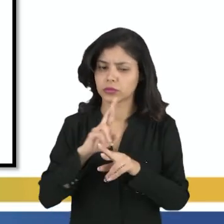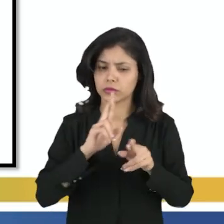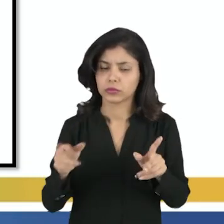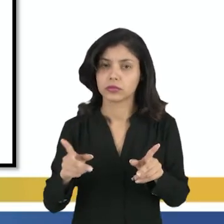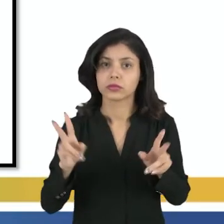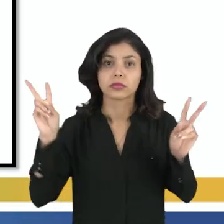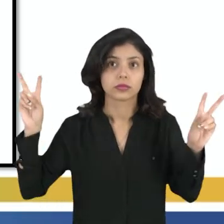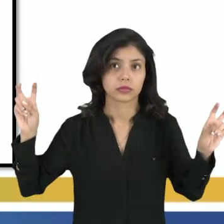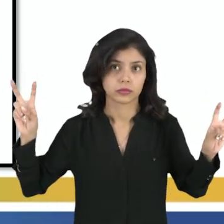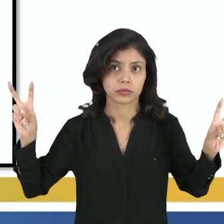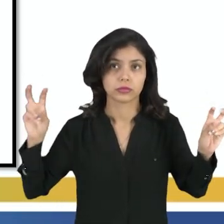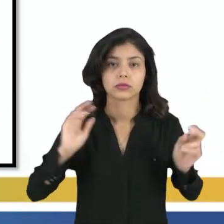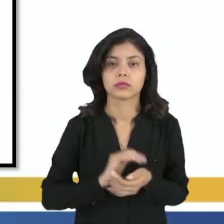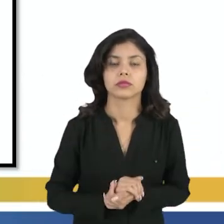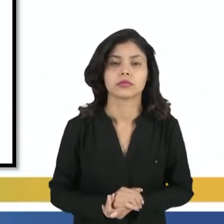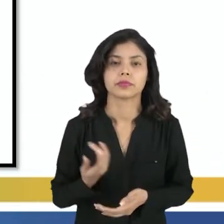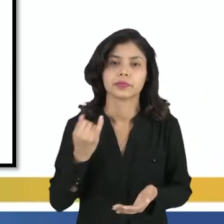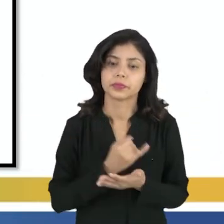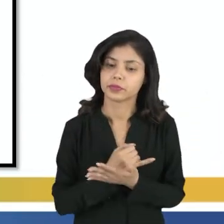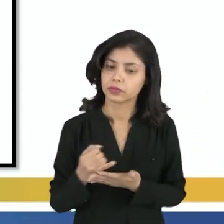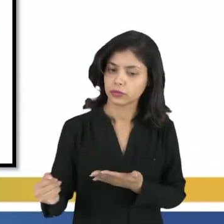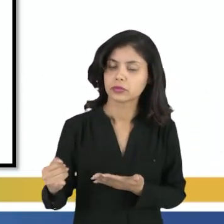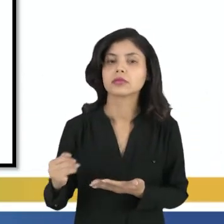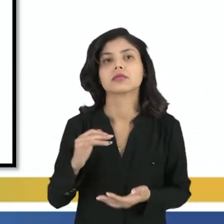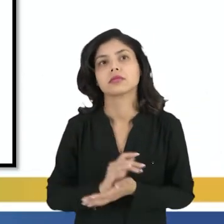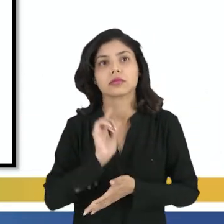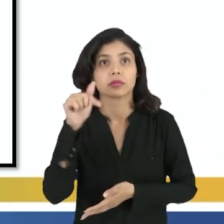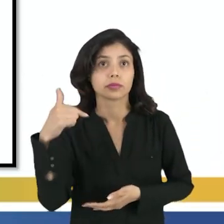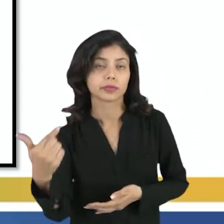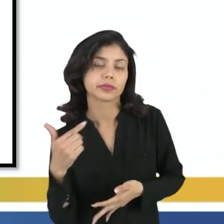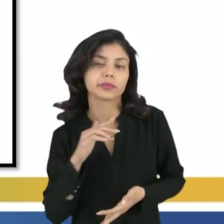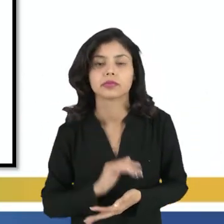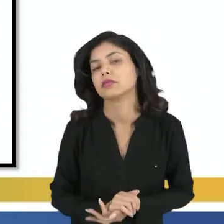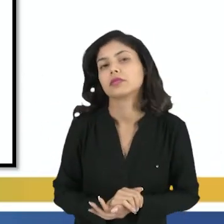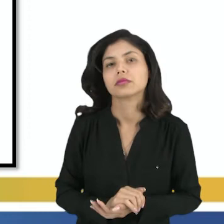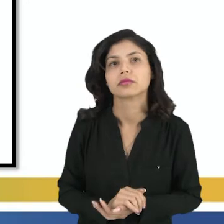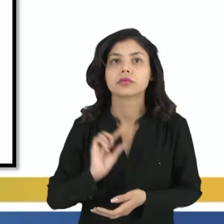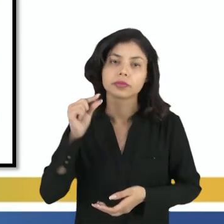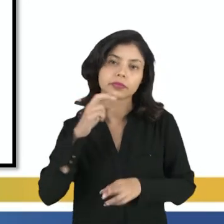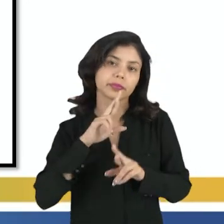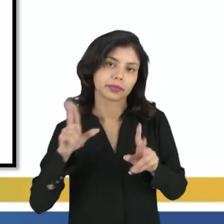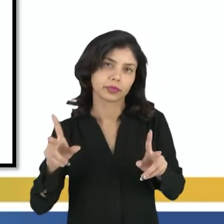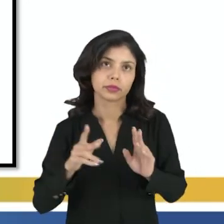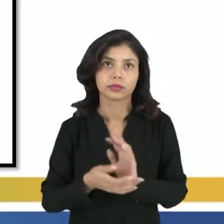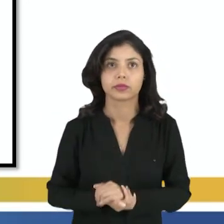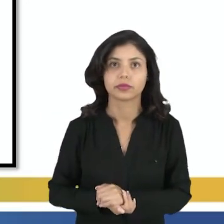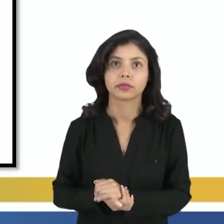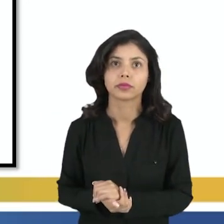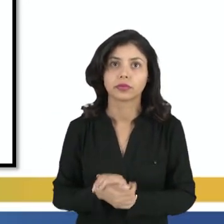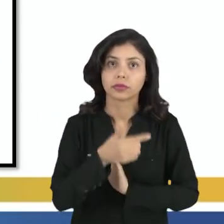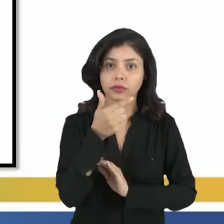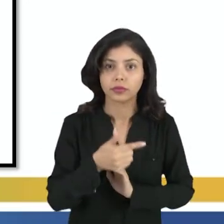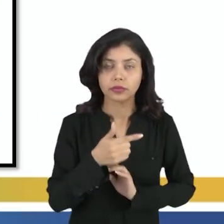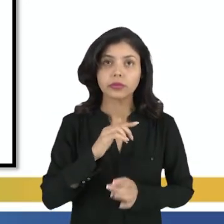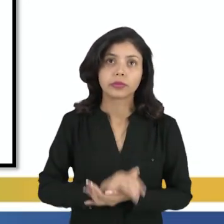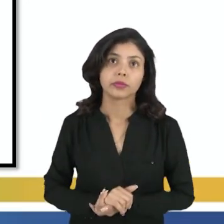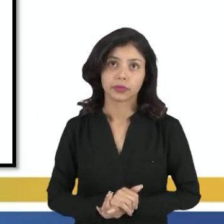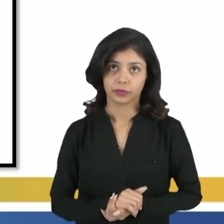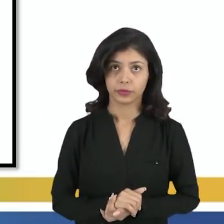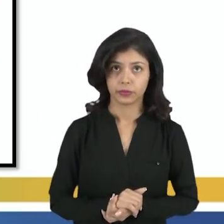diferente sobre aquele assunto, mas ele introduz ali um outro pouco diferente, né? E o segundo